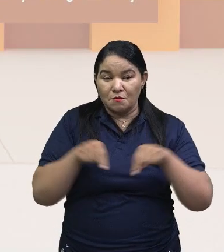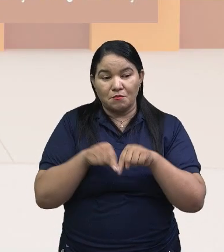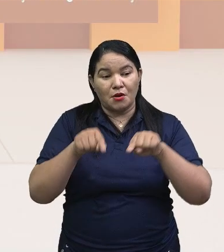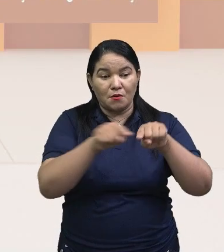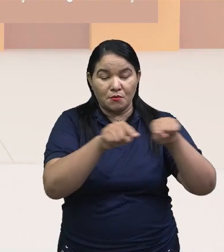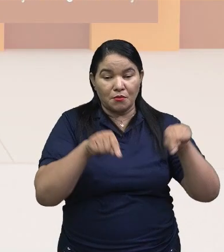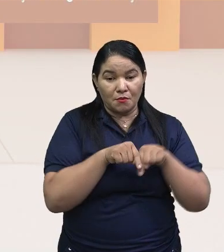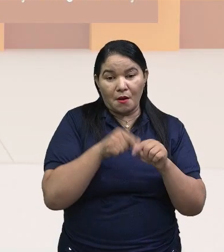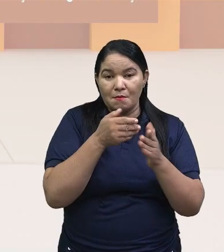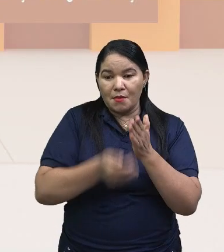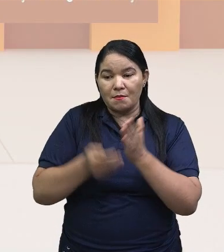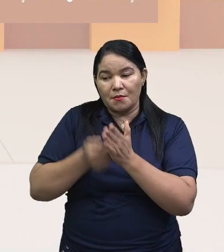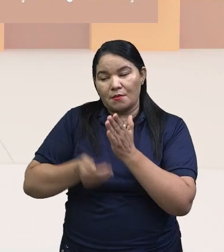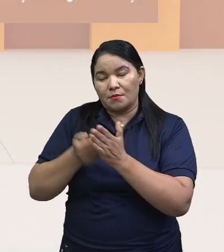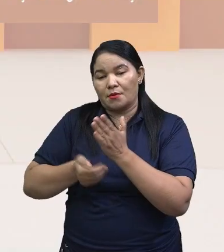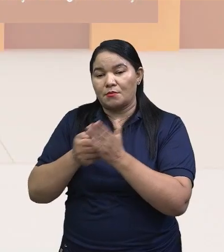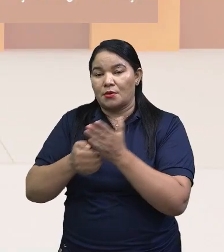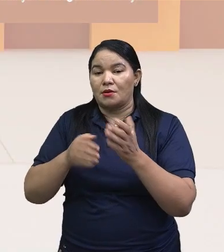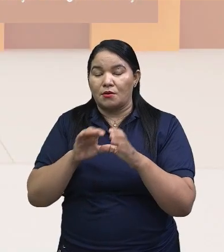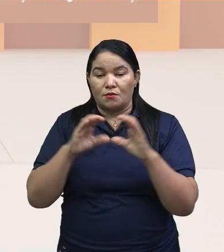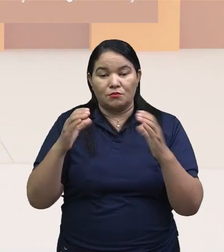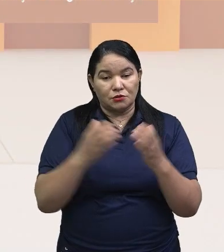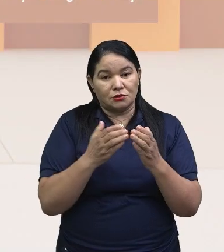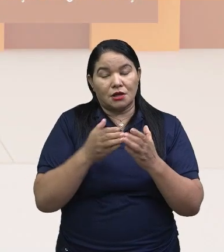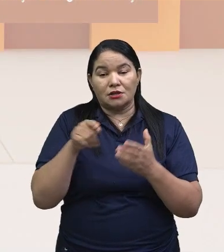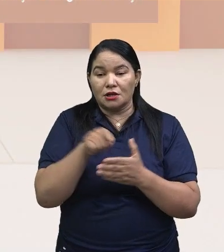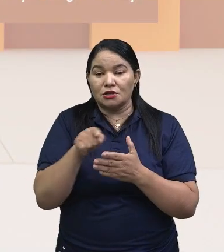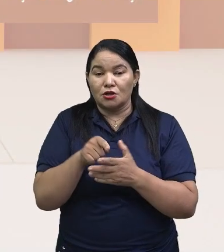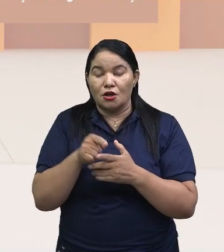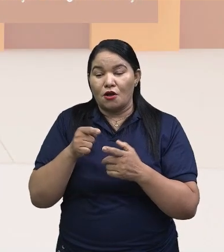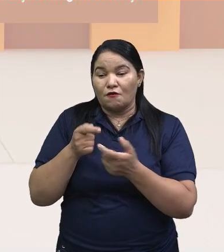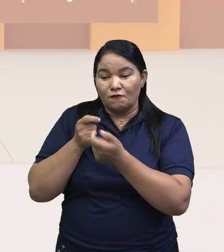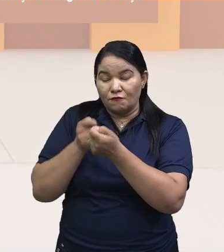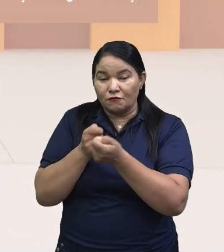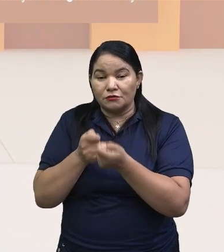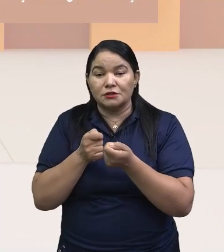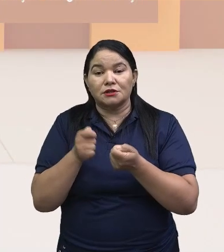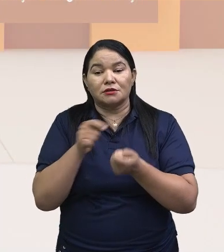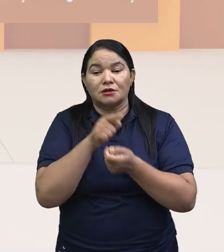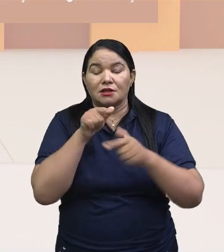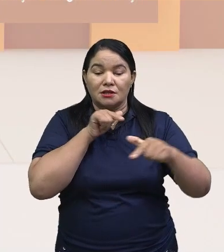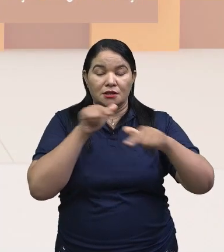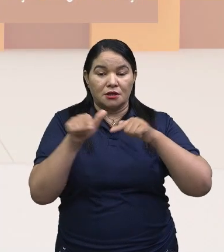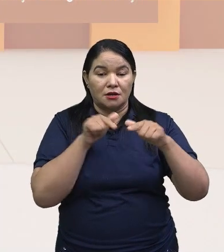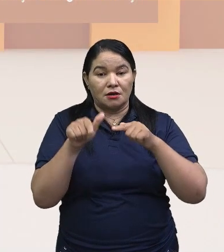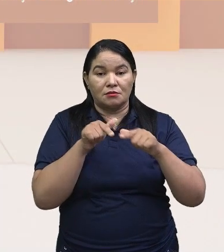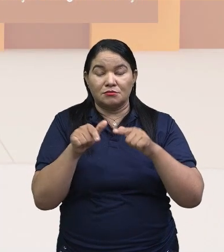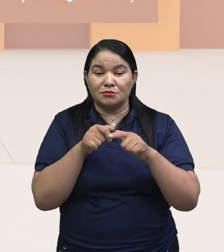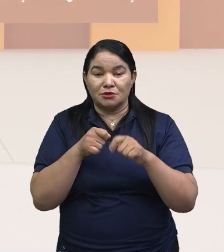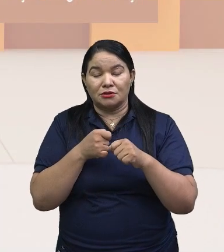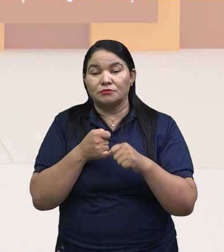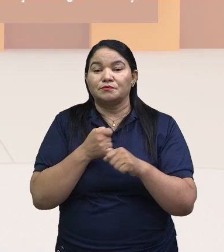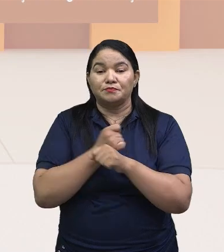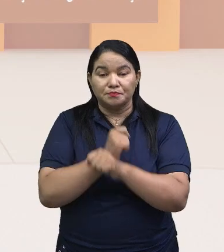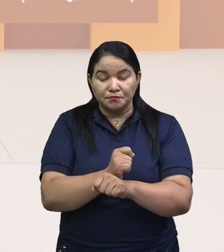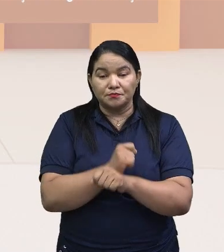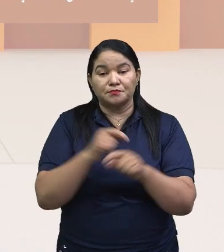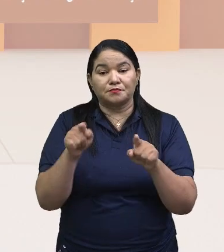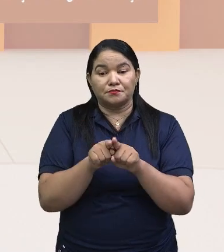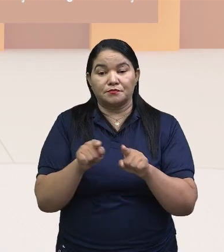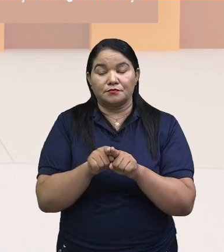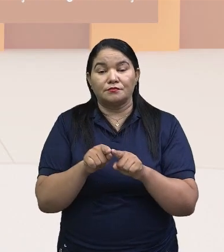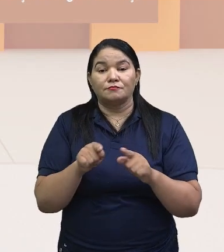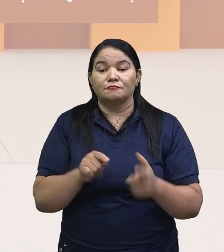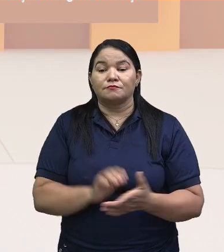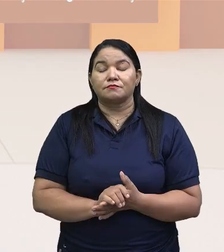desterritorializando essas comunidades e forçando eles a trabalhos compulsórios, né? E também aí com